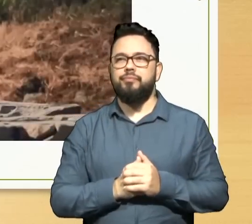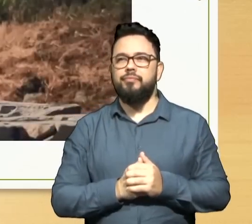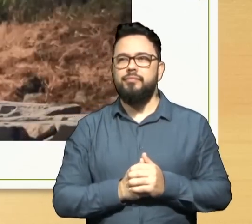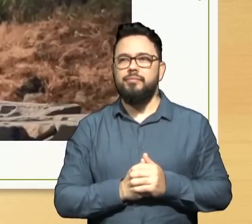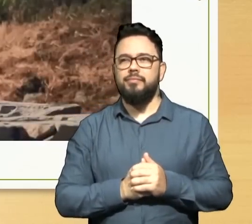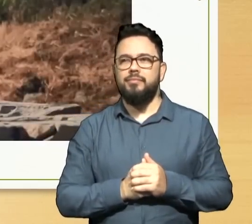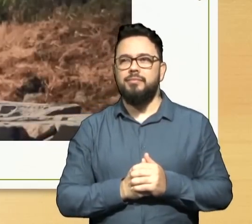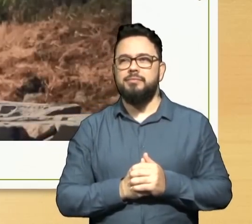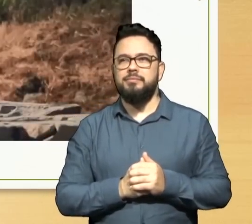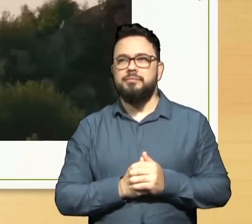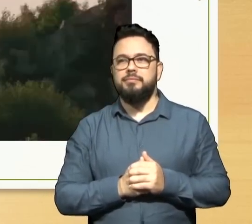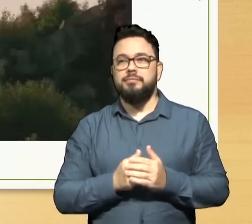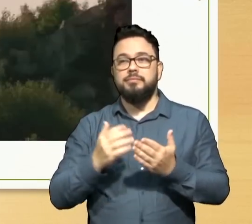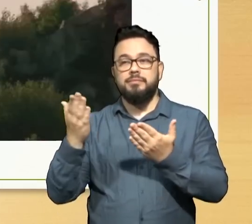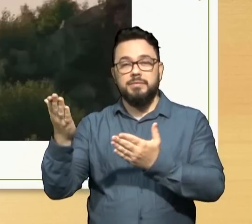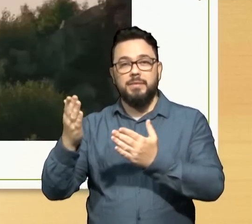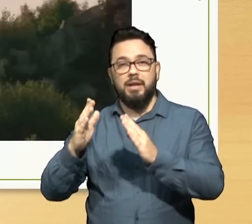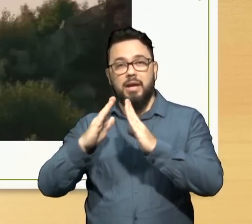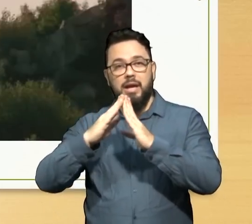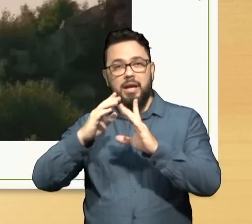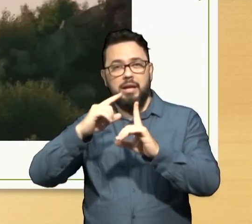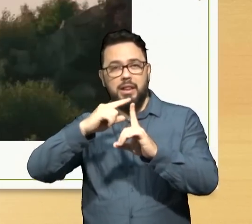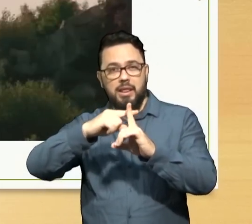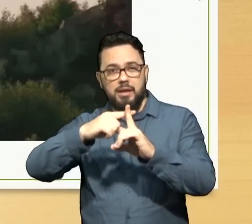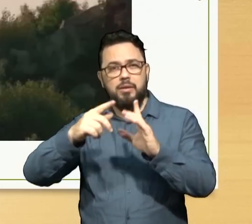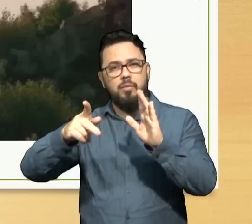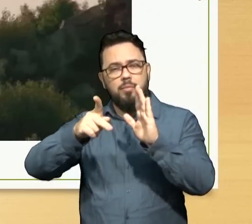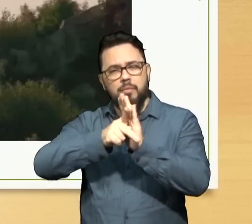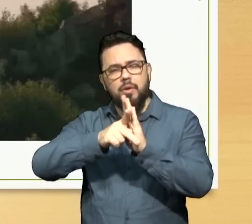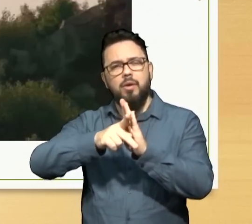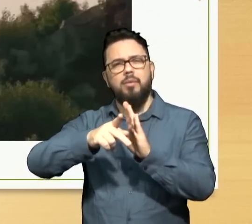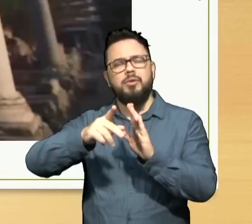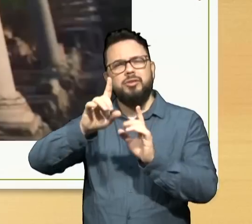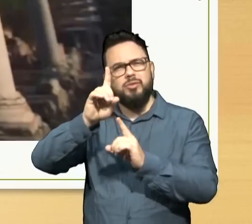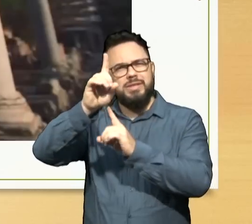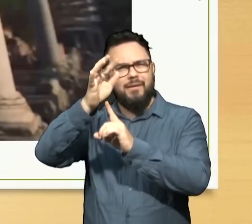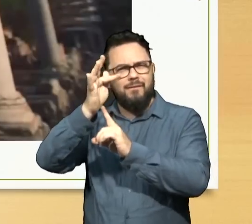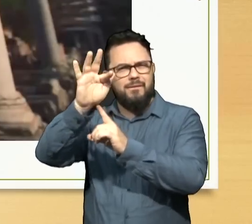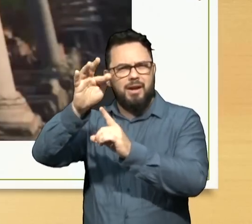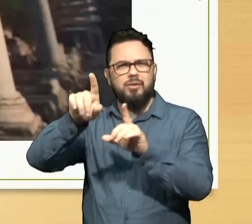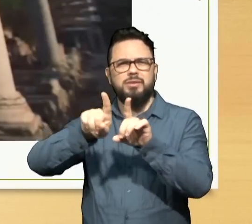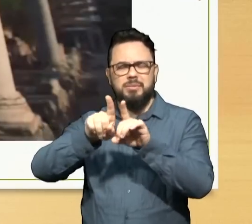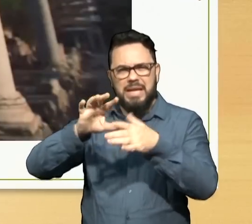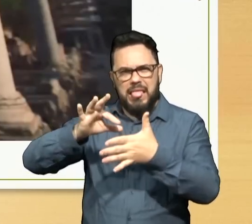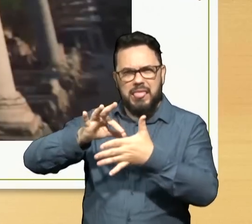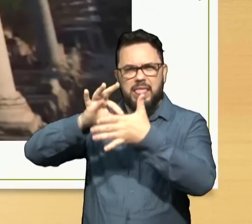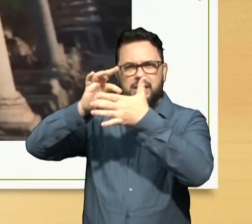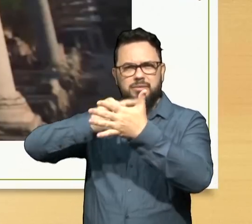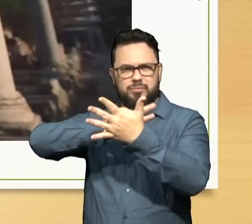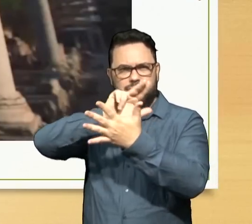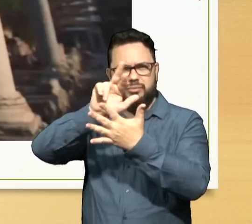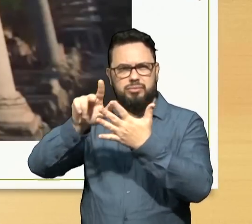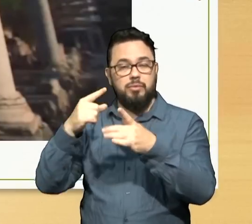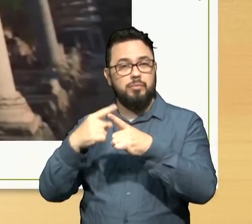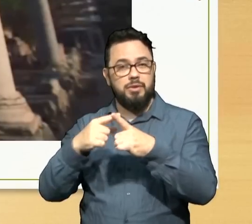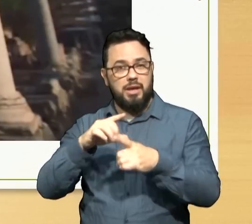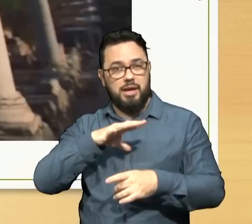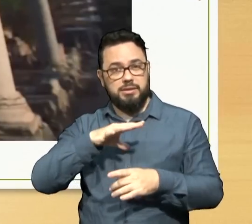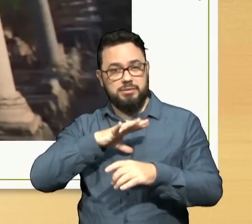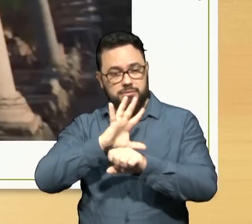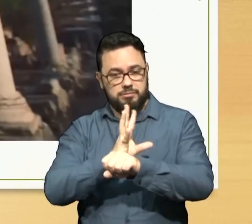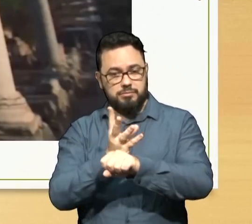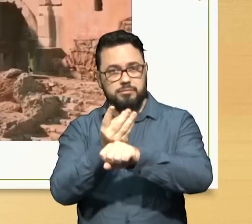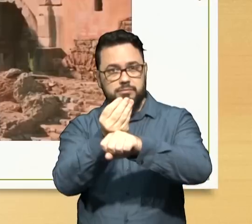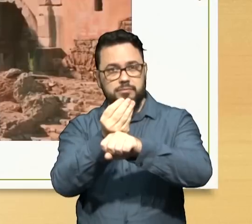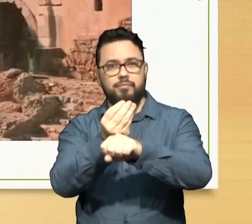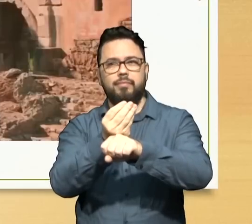recuou e esse esses santuários que você está vendo aí de Antonino pio de vários imperadores é porque Éfeso se tornou ah